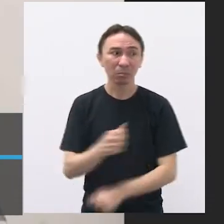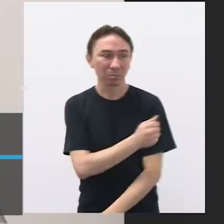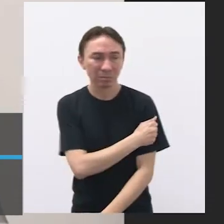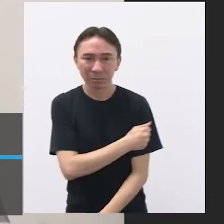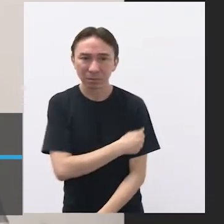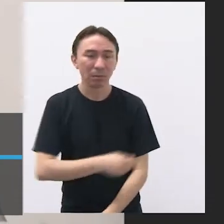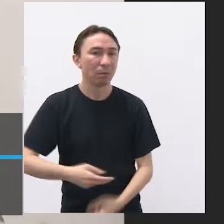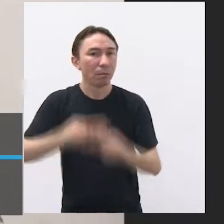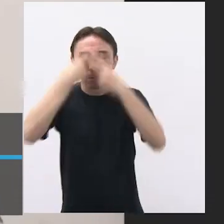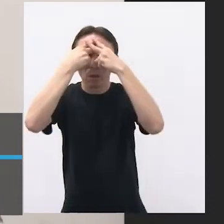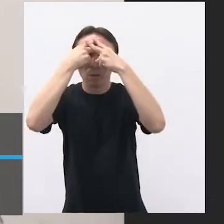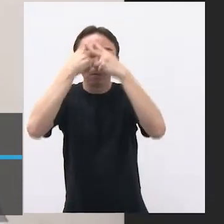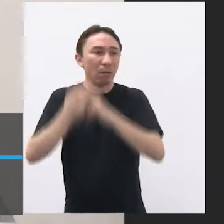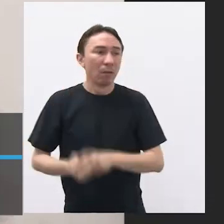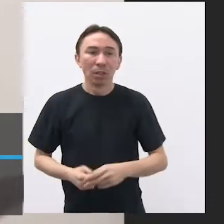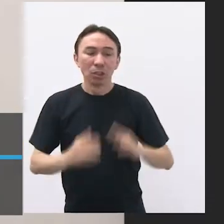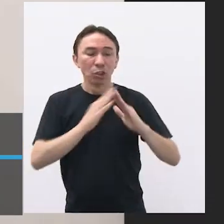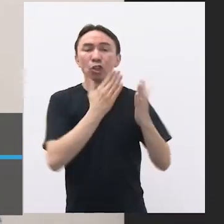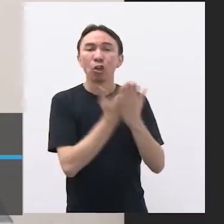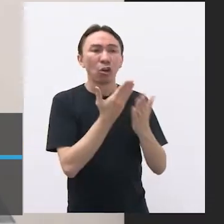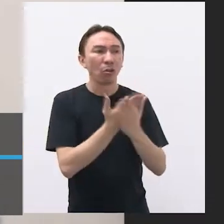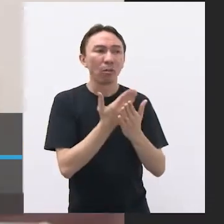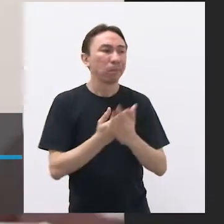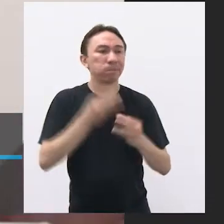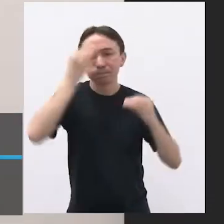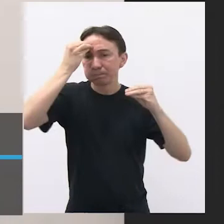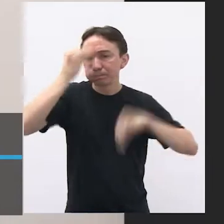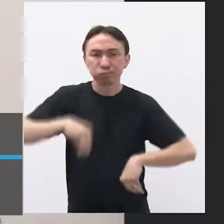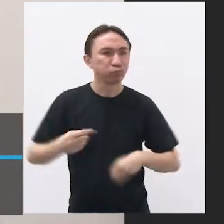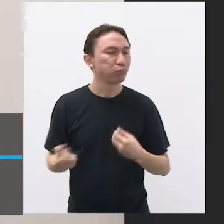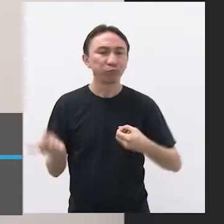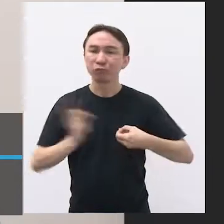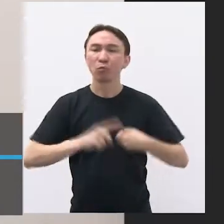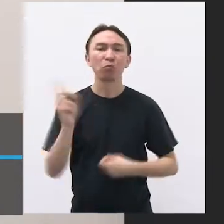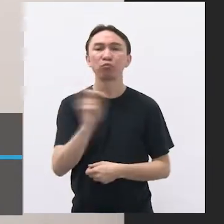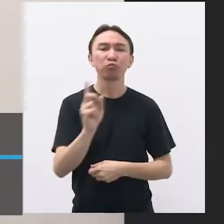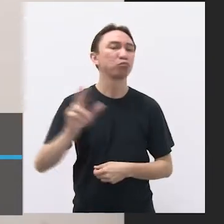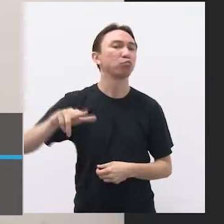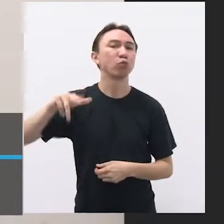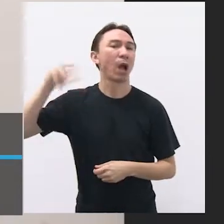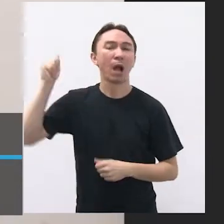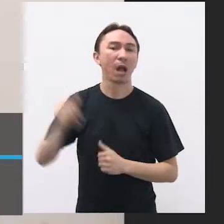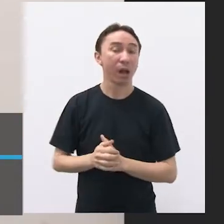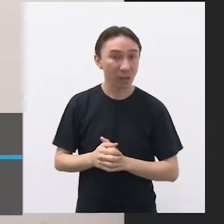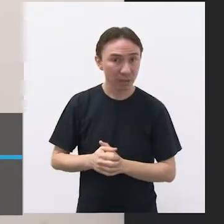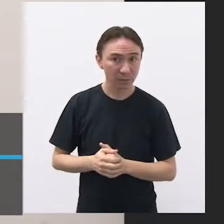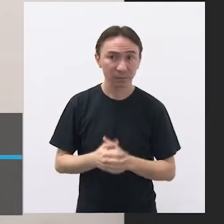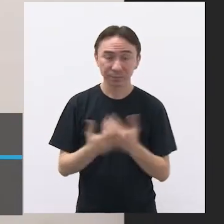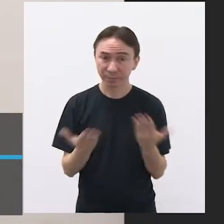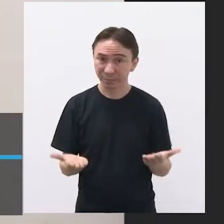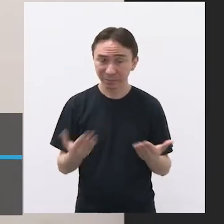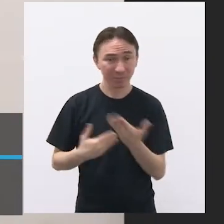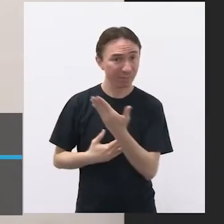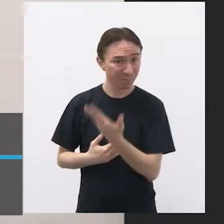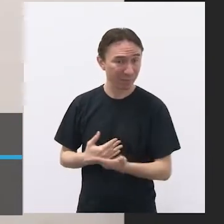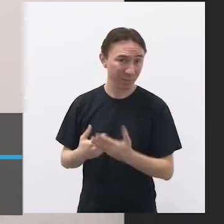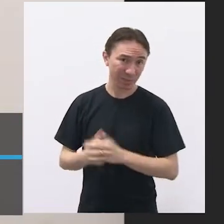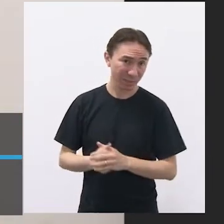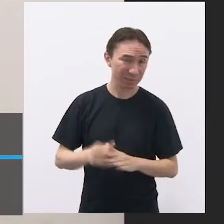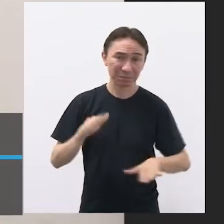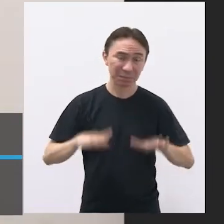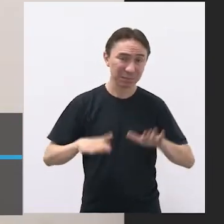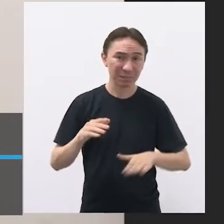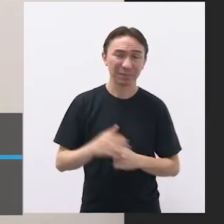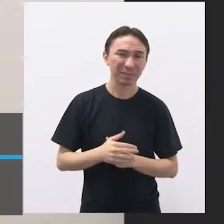por exemplo, a evasão e o abandono escolar é um grande problema, né? Ter esses estudantes. Quando se pergunta